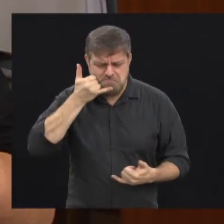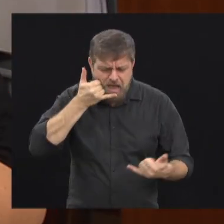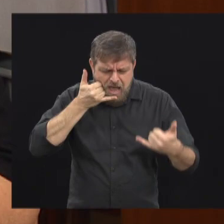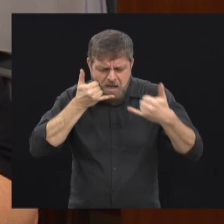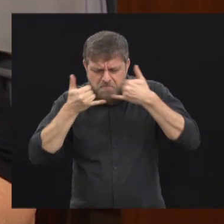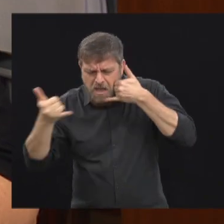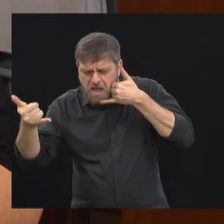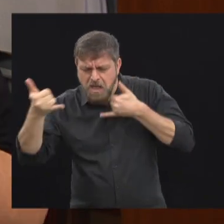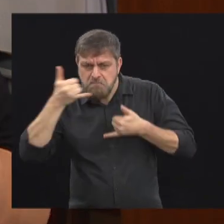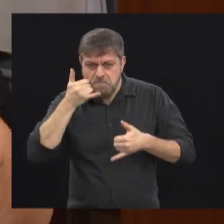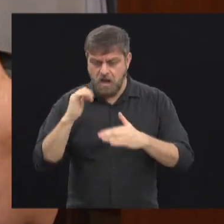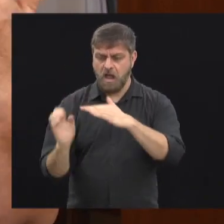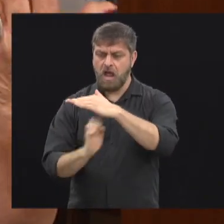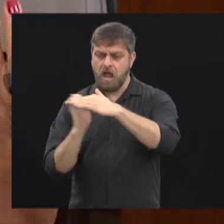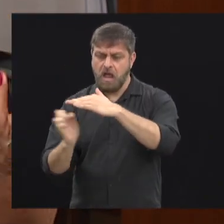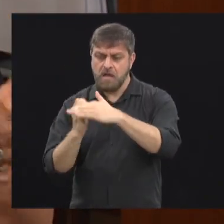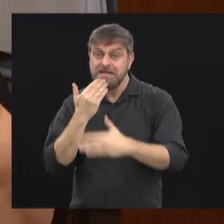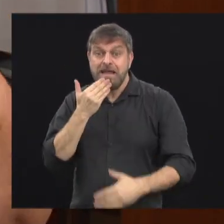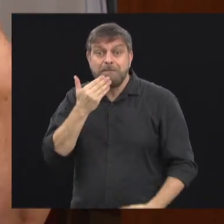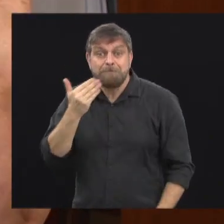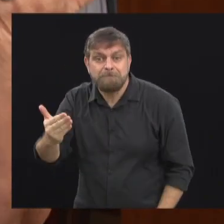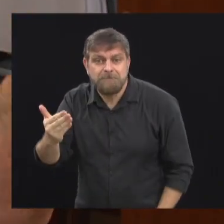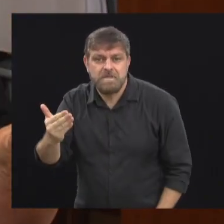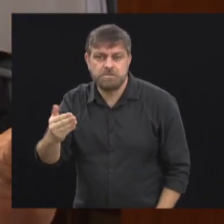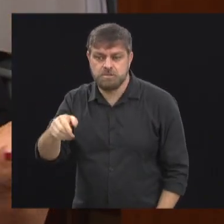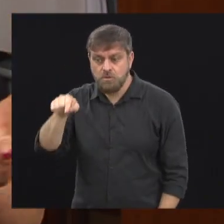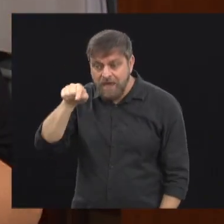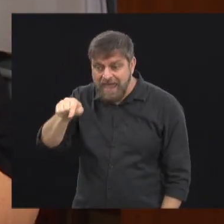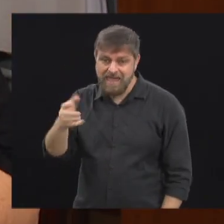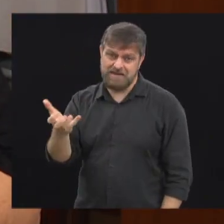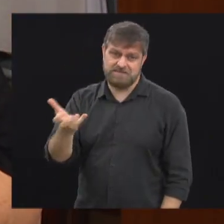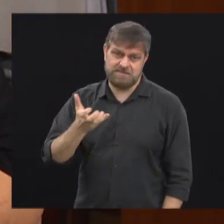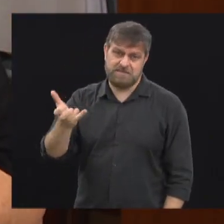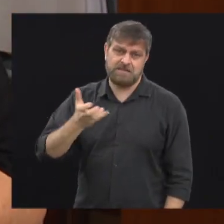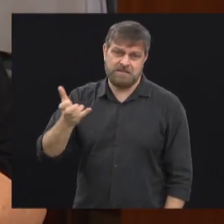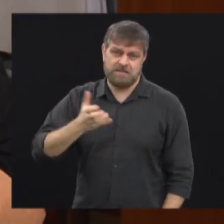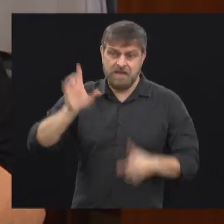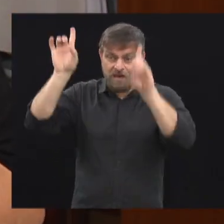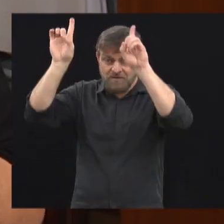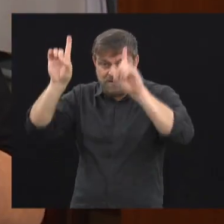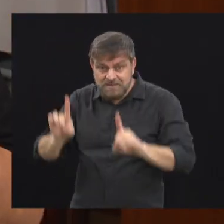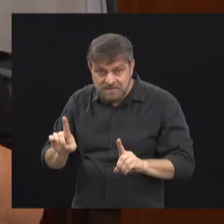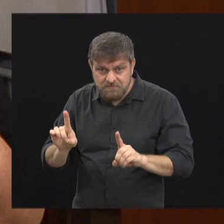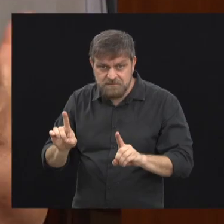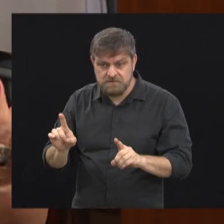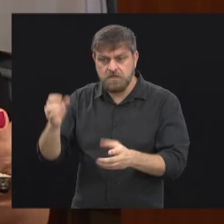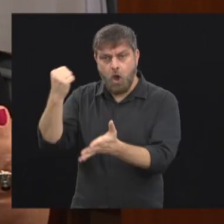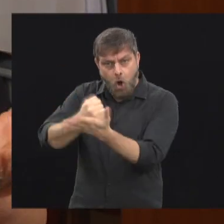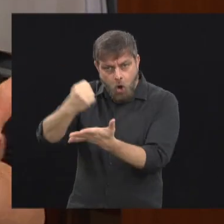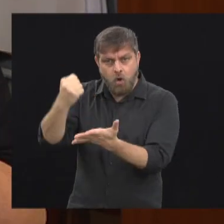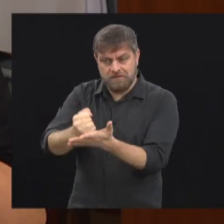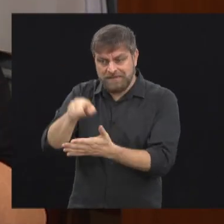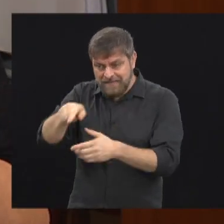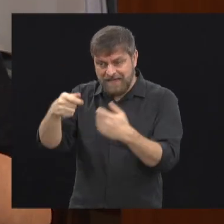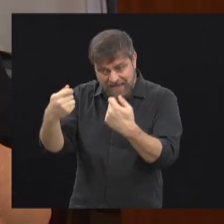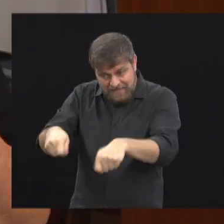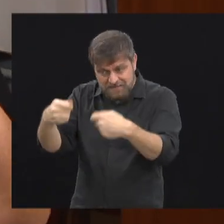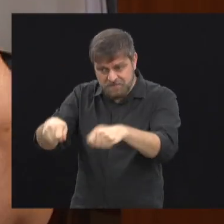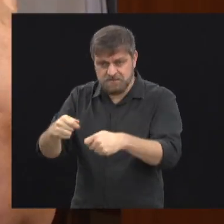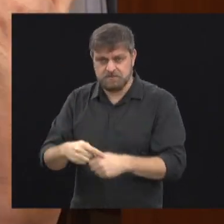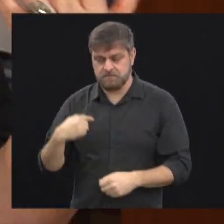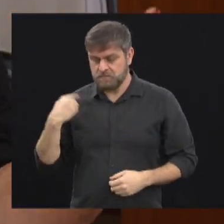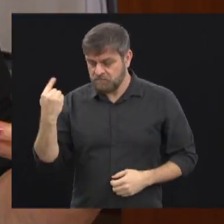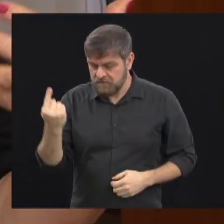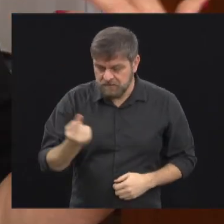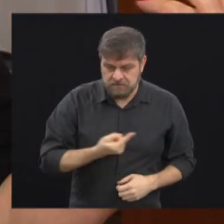telefonemas de empresa solicitando, dizendo o que elas precisam. E aí a